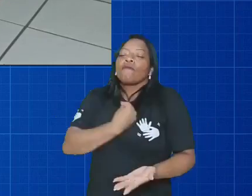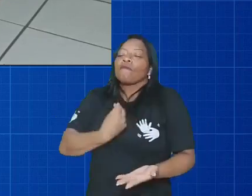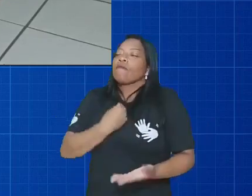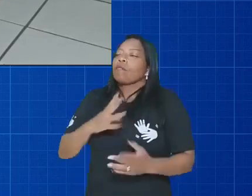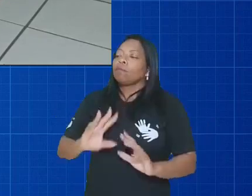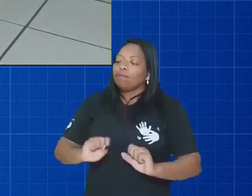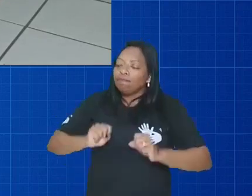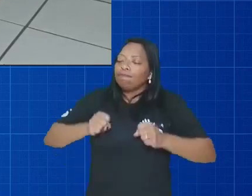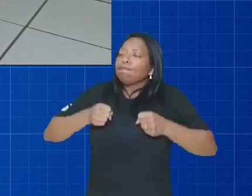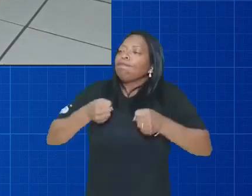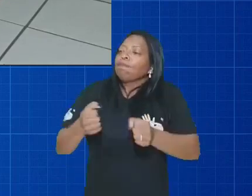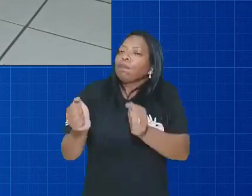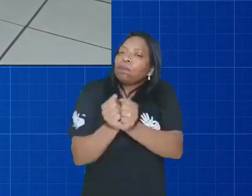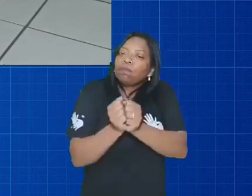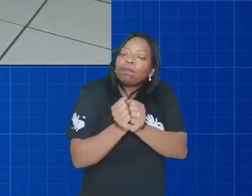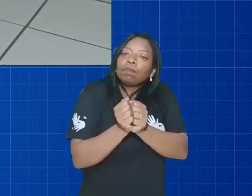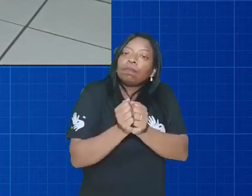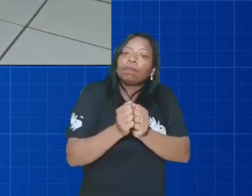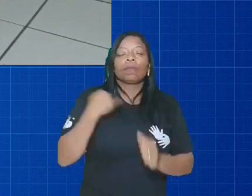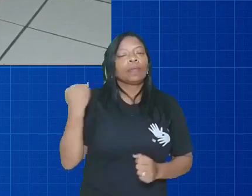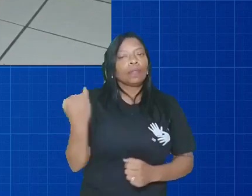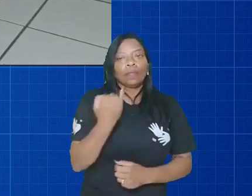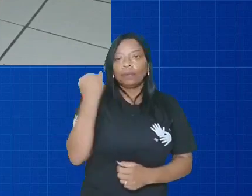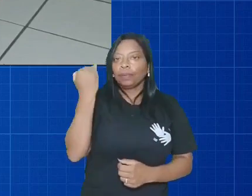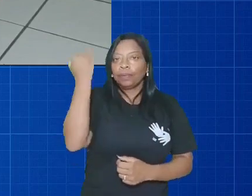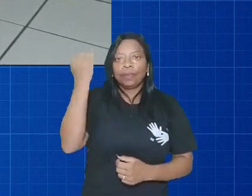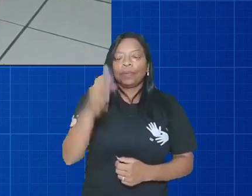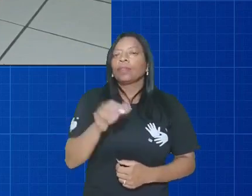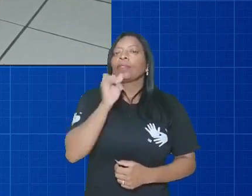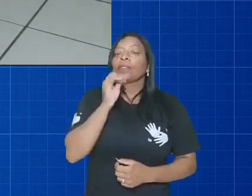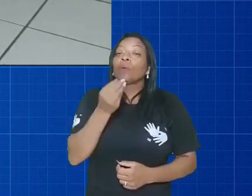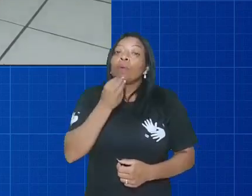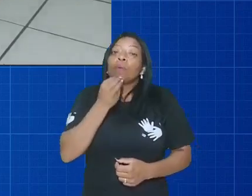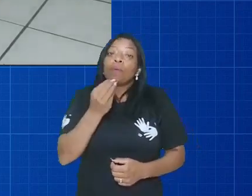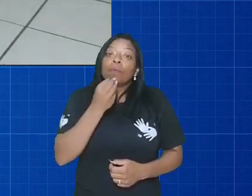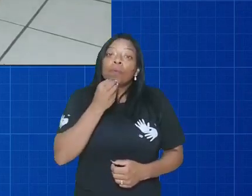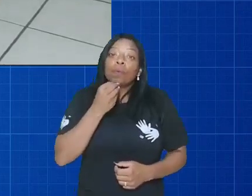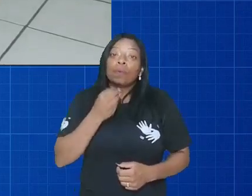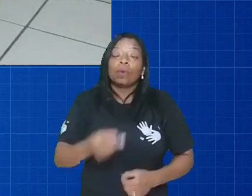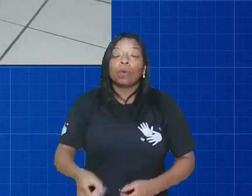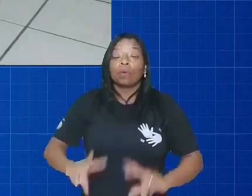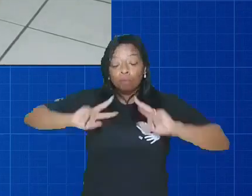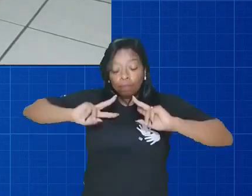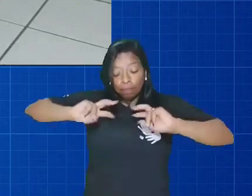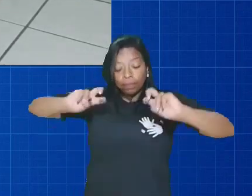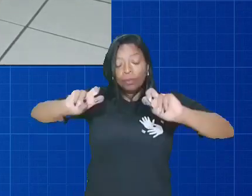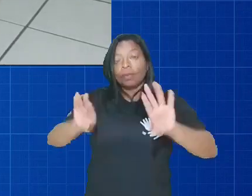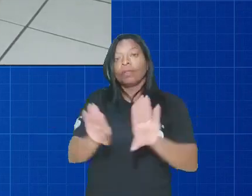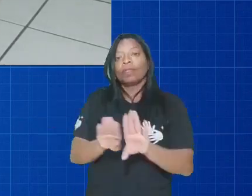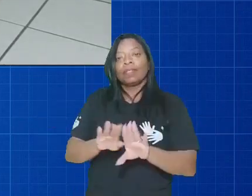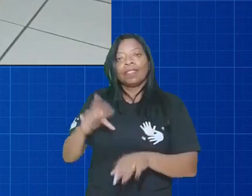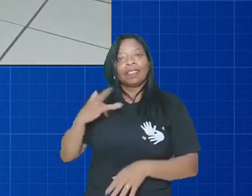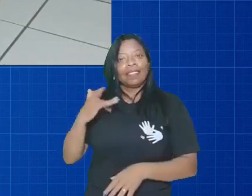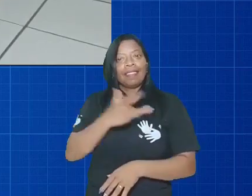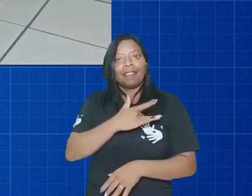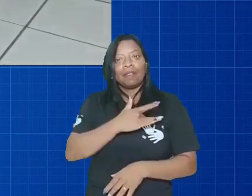é exponencial, sabe? Quando a gente pensa em oportunidades da gente olhar para a nossa saúde mental. Porque ao passo que a gente está presente,